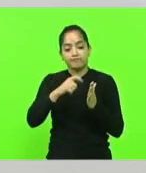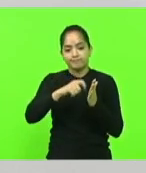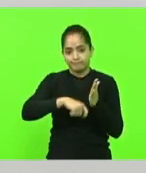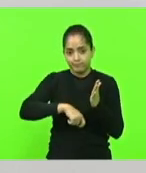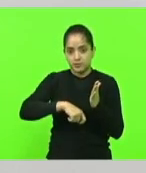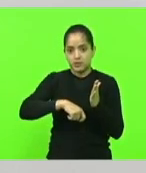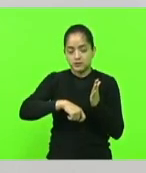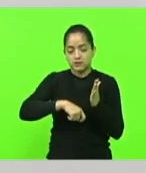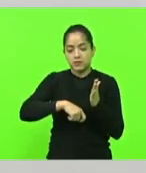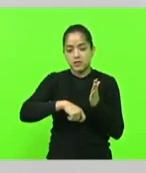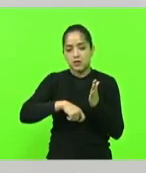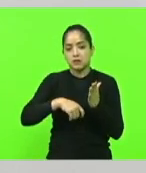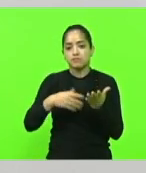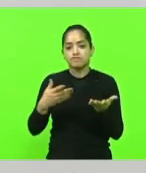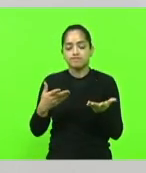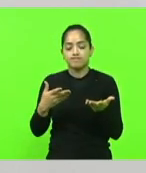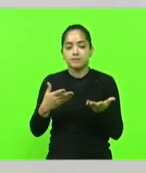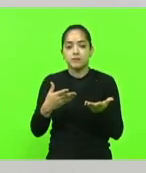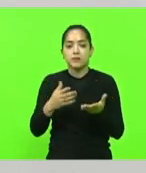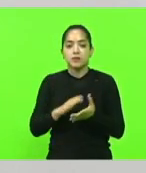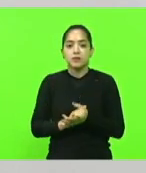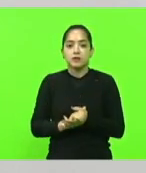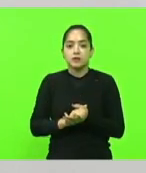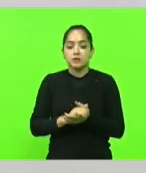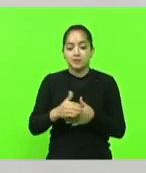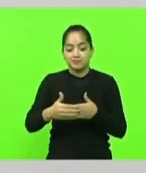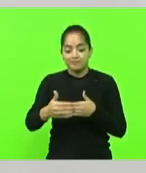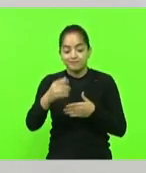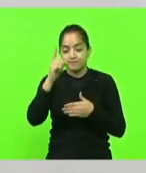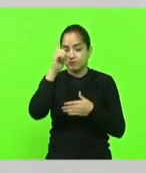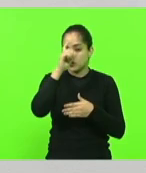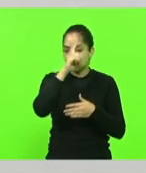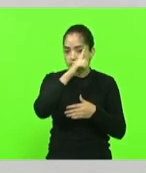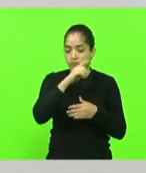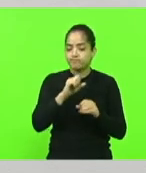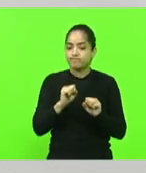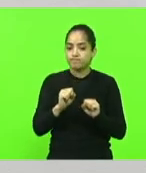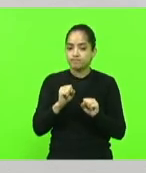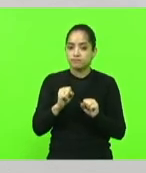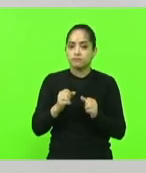os quóruns que tem dado aí, vão ter dificuldade de conseguir essas assinaturas.